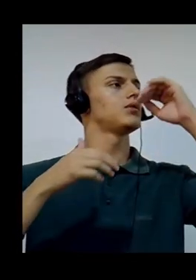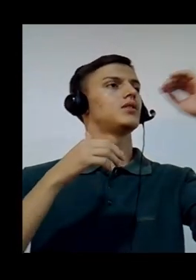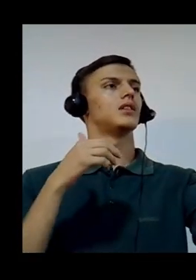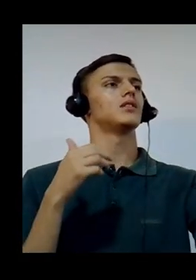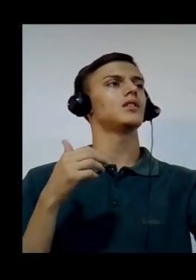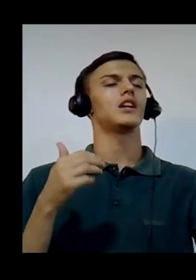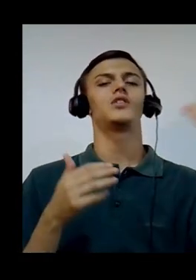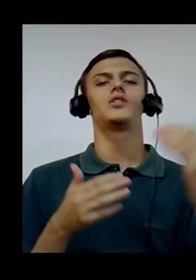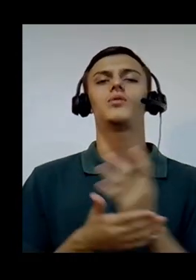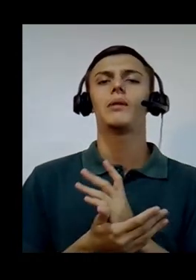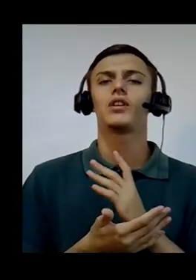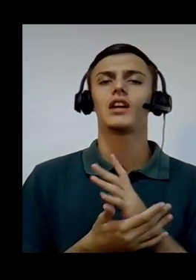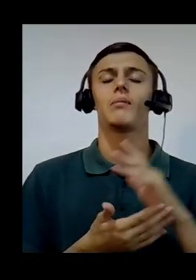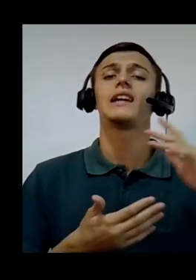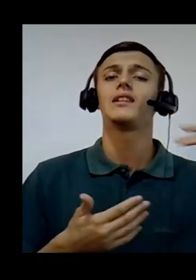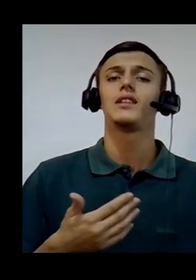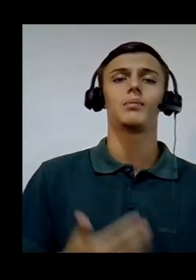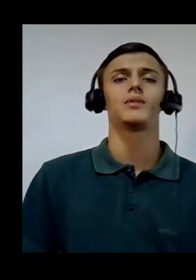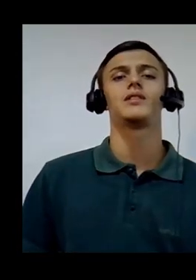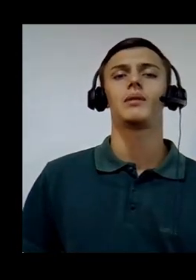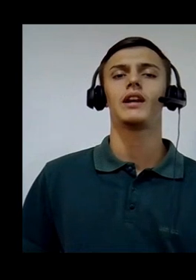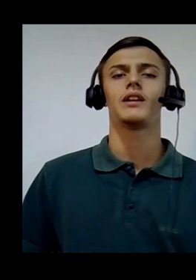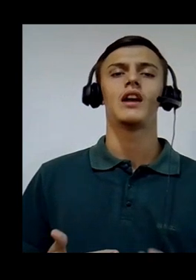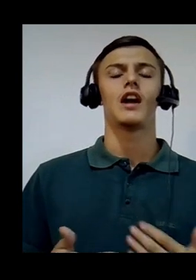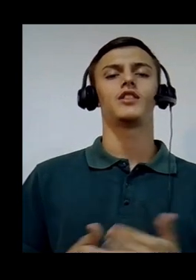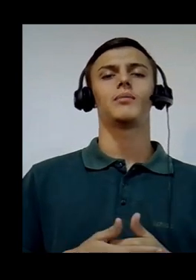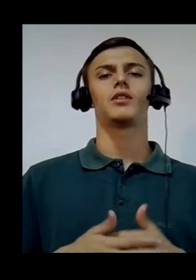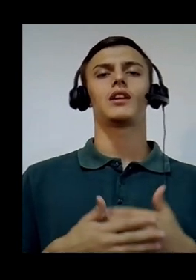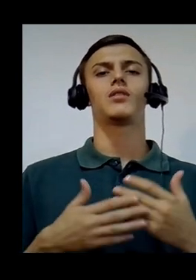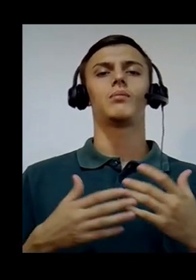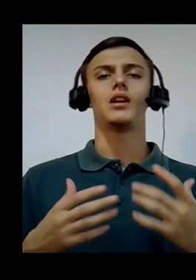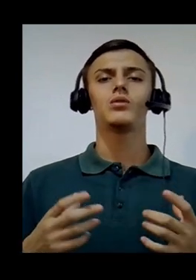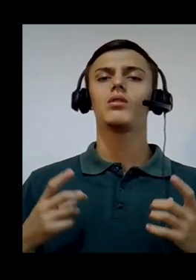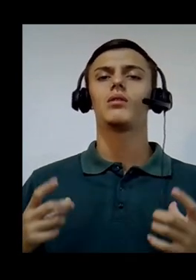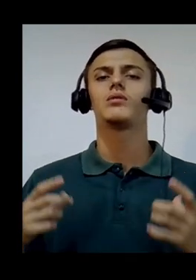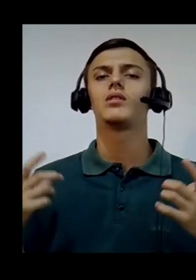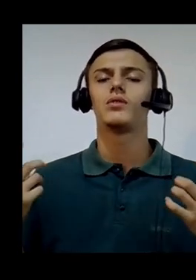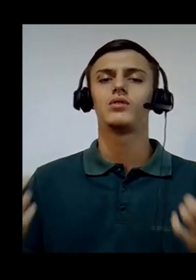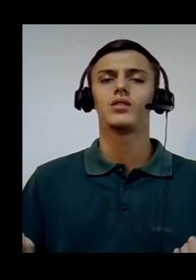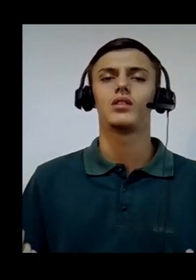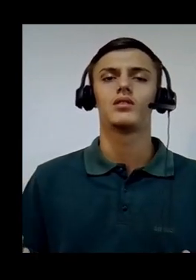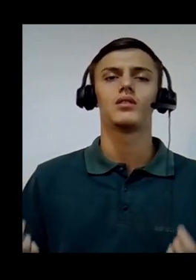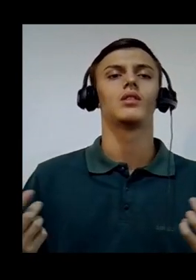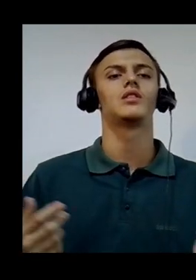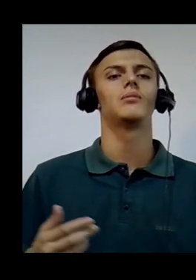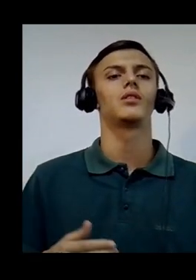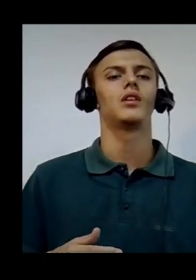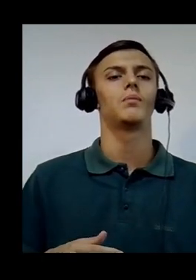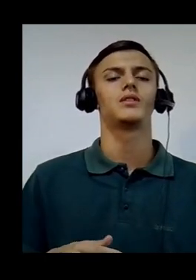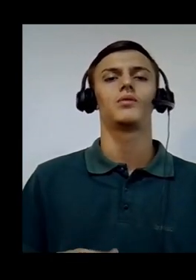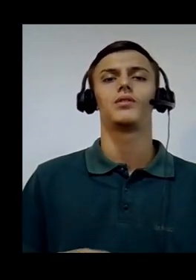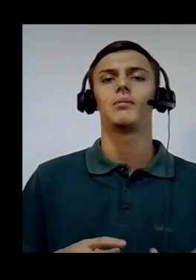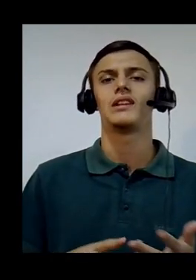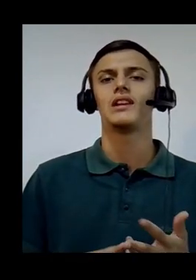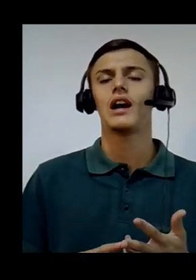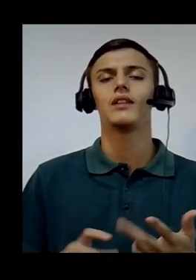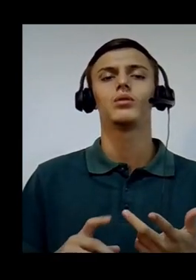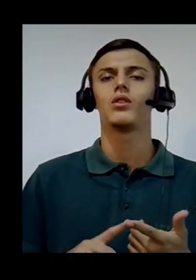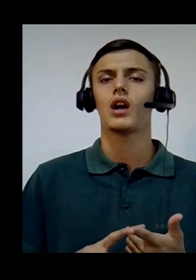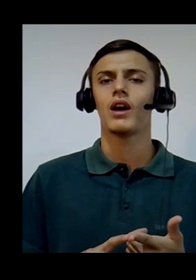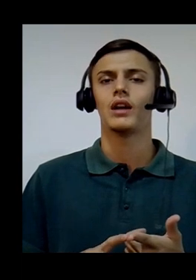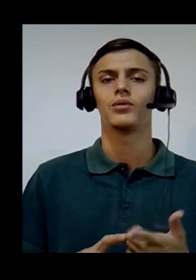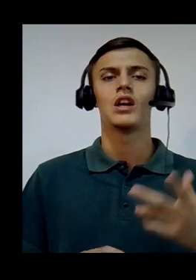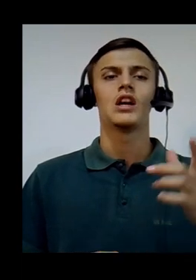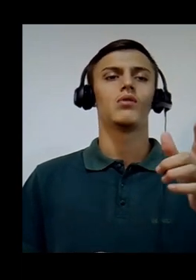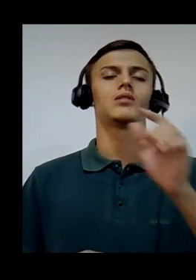aí têm metros de distância, a gente não vai bloquear a máquina inteira para vocês trabalharem. A gente vai bloquear somente o local do serviço de vocês. Então, esse bloqueio pode ser feito da maneira